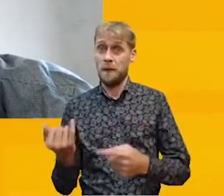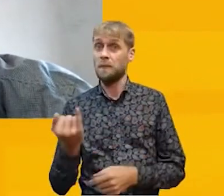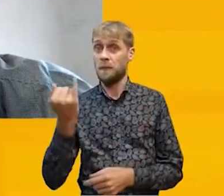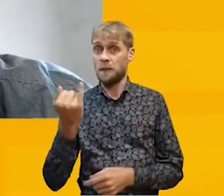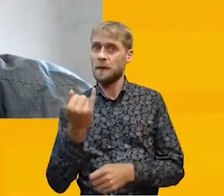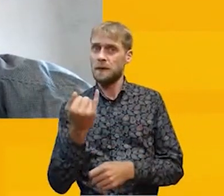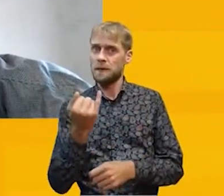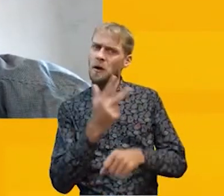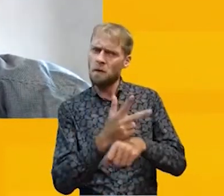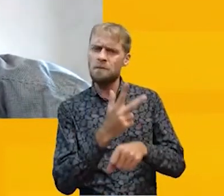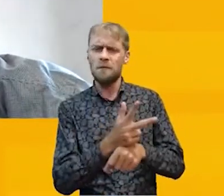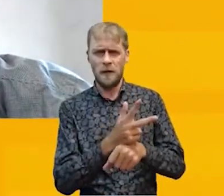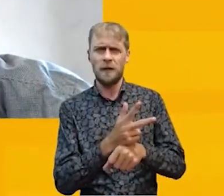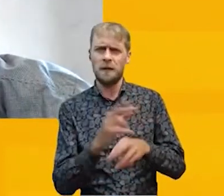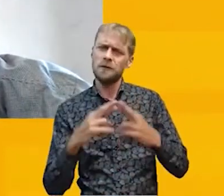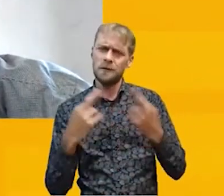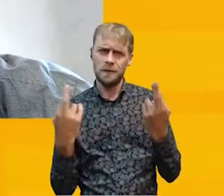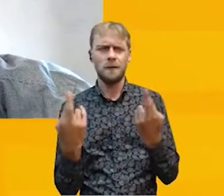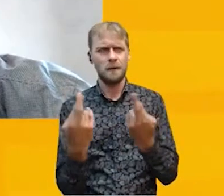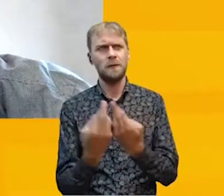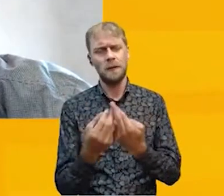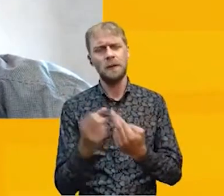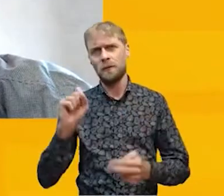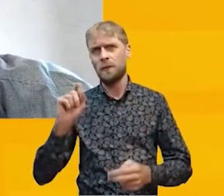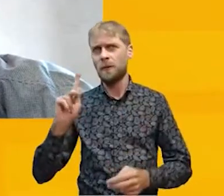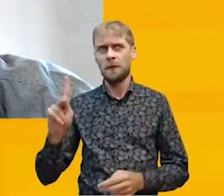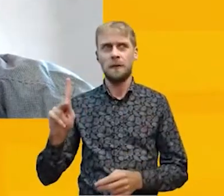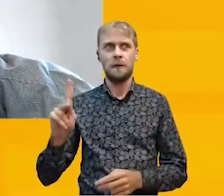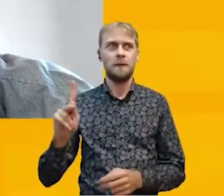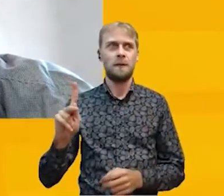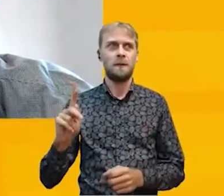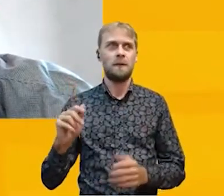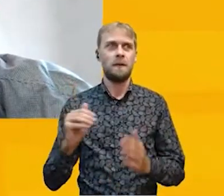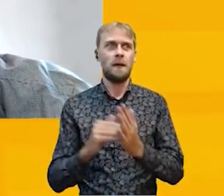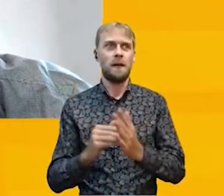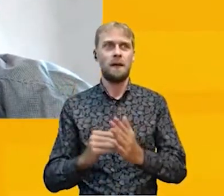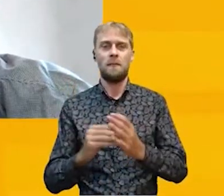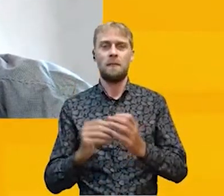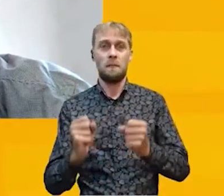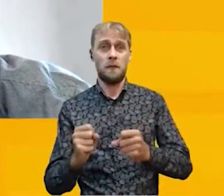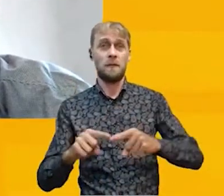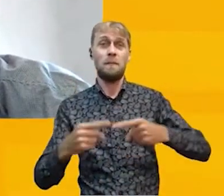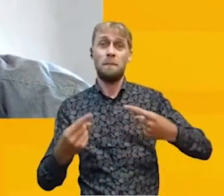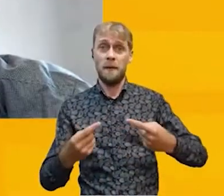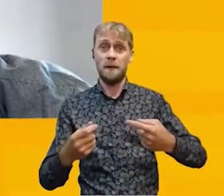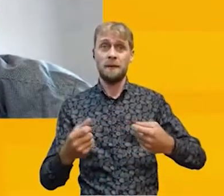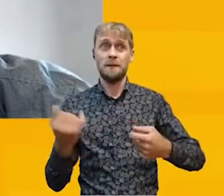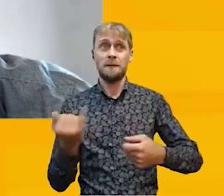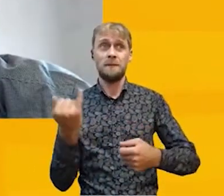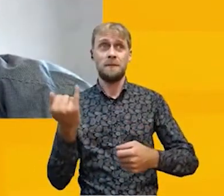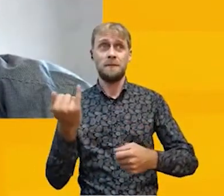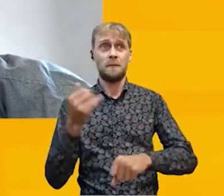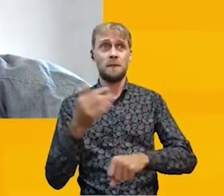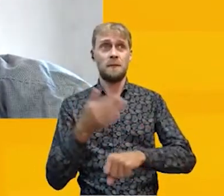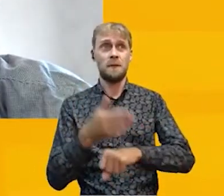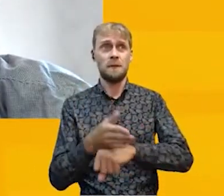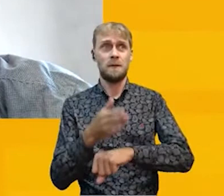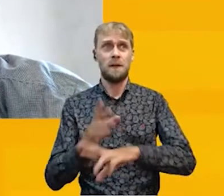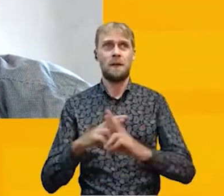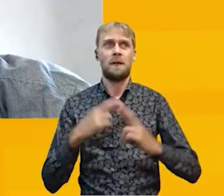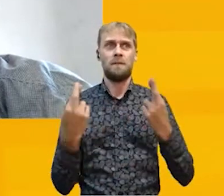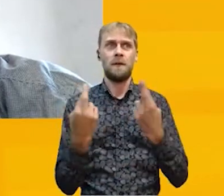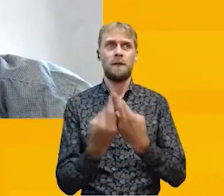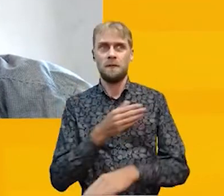videoconferência preencher uma lacuna, a gente continuar tendo as reuniões periódicas e depois as